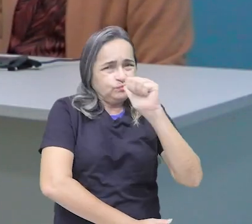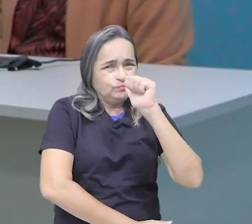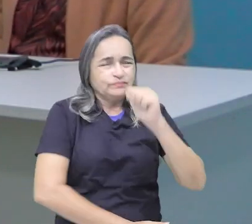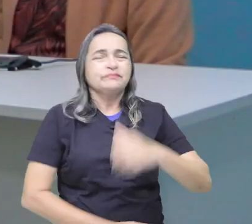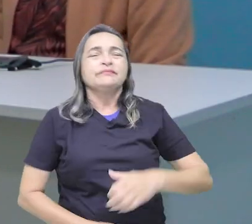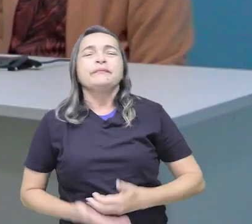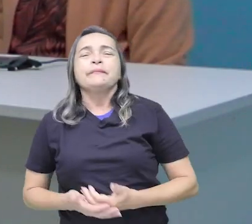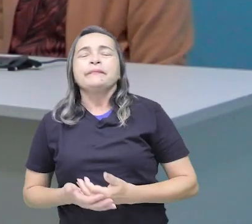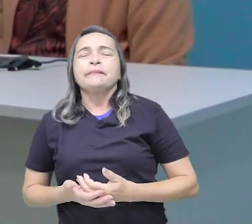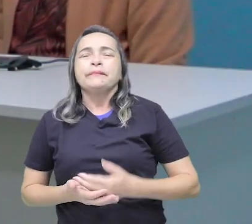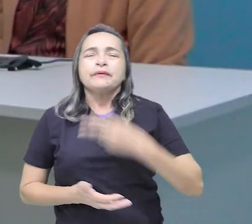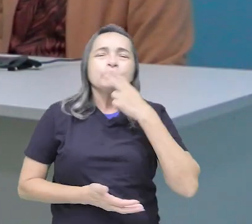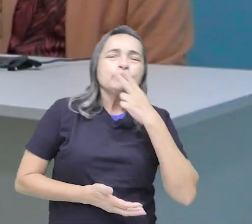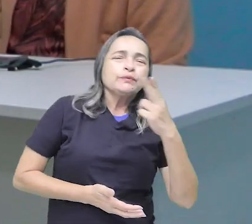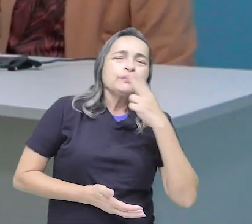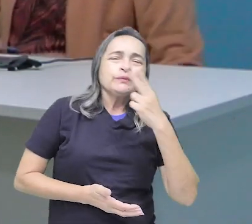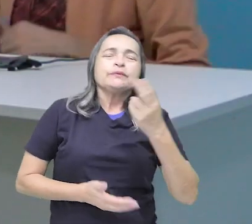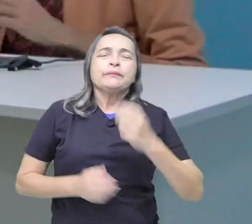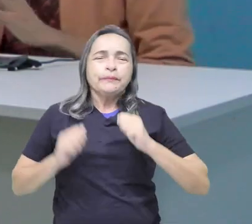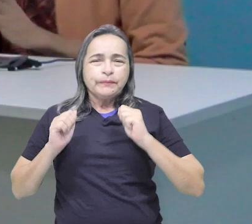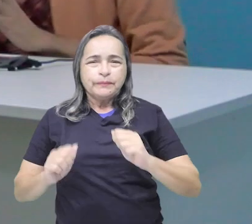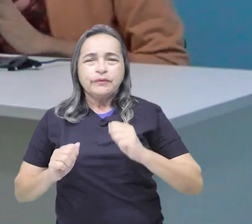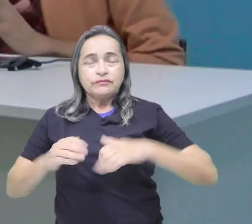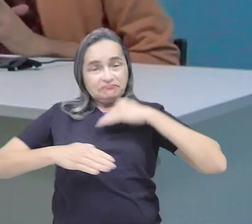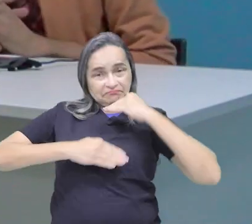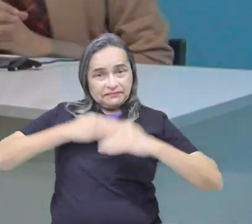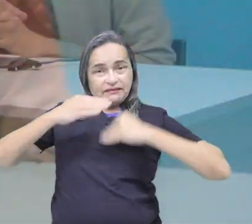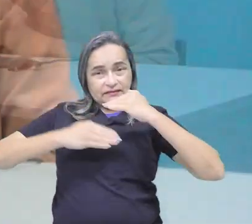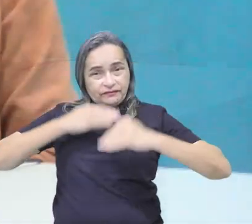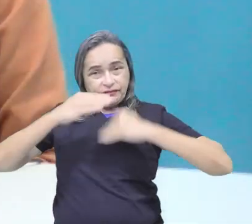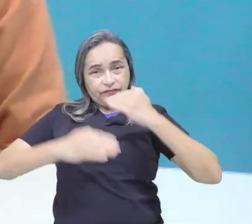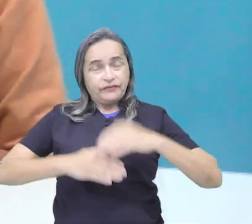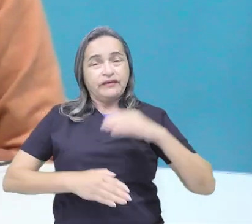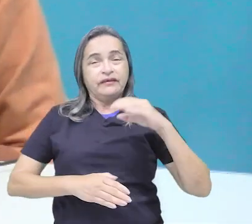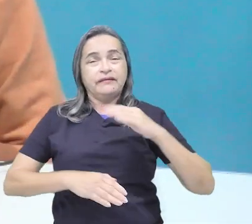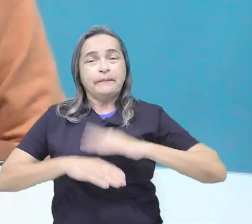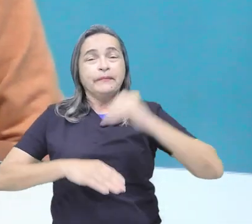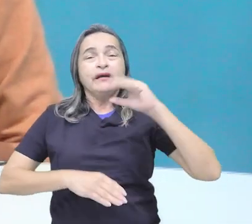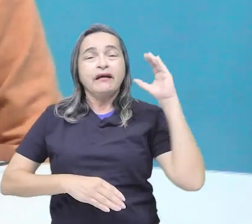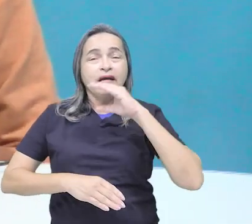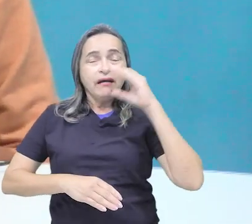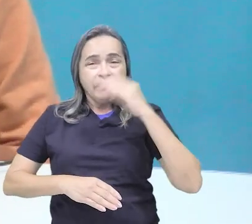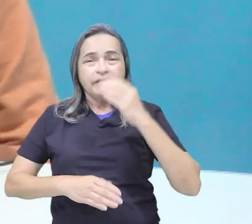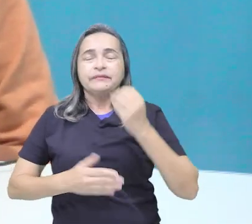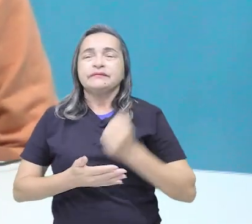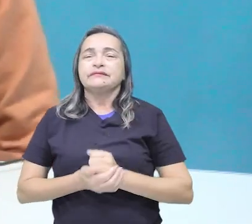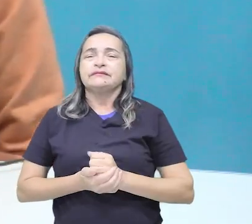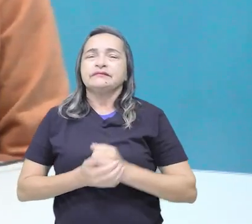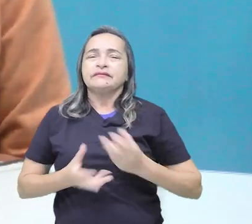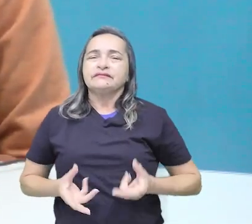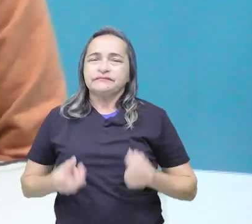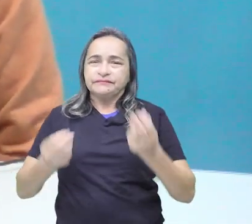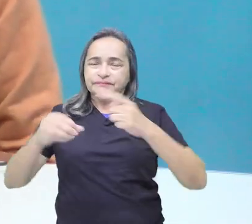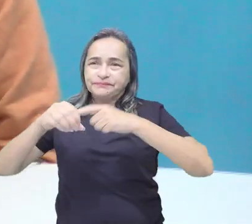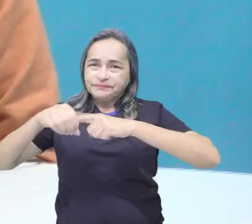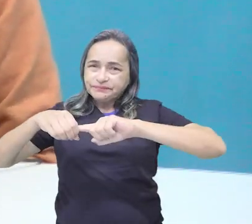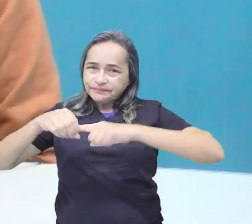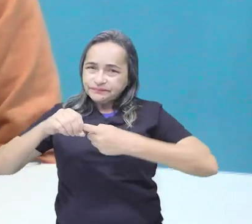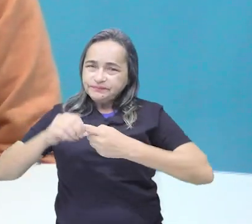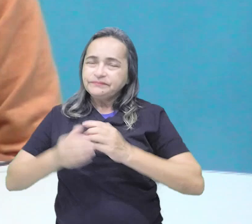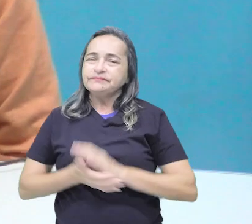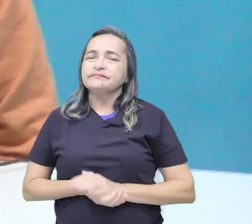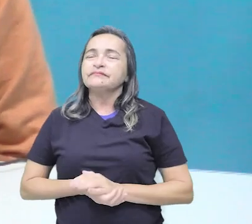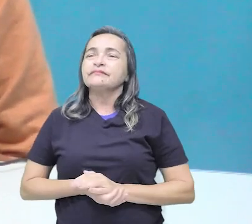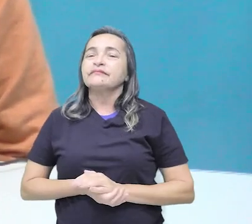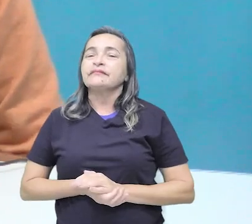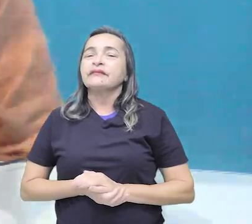mais suscetível ao desenvolvimento desse câncer. Doutor, qual é a importância do diagnóstico precoce de um câncer de